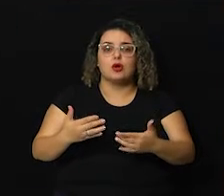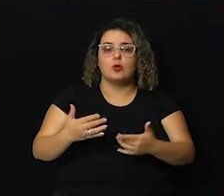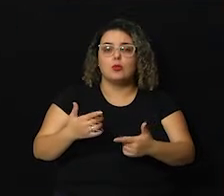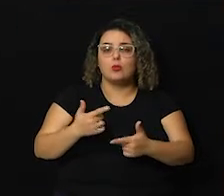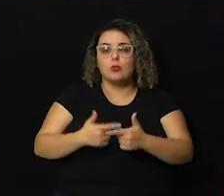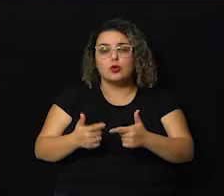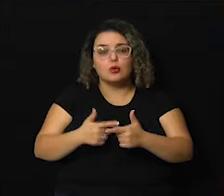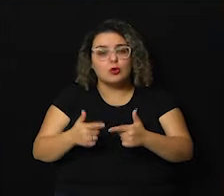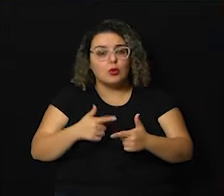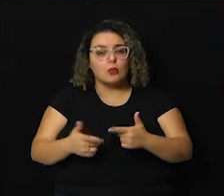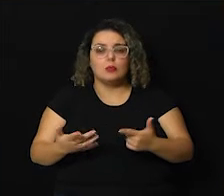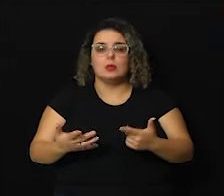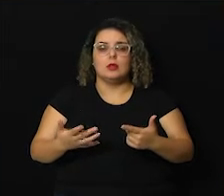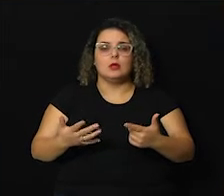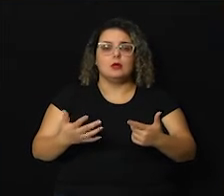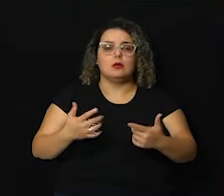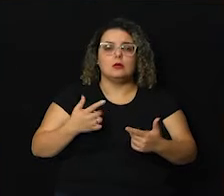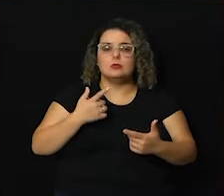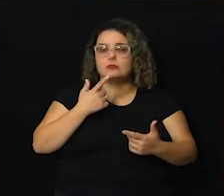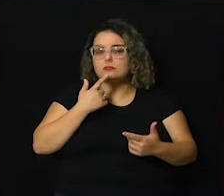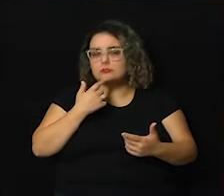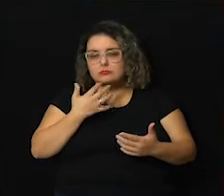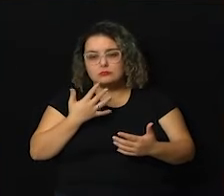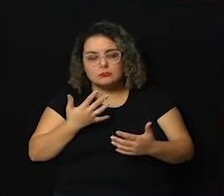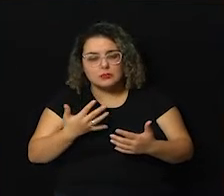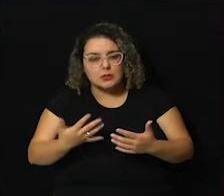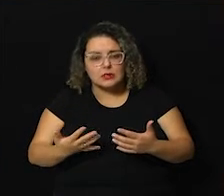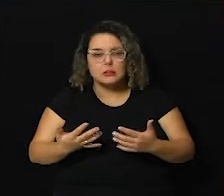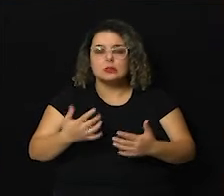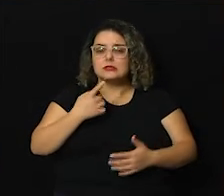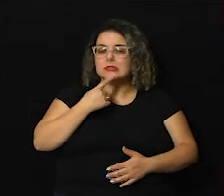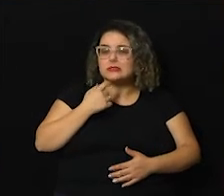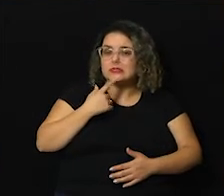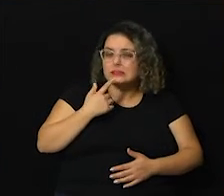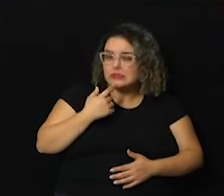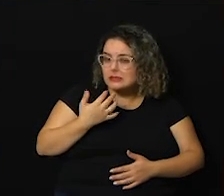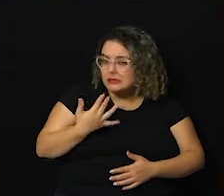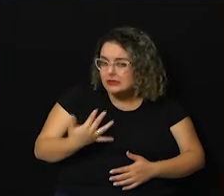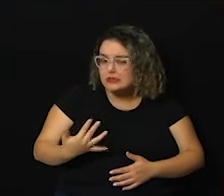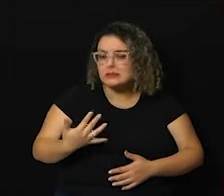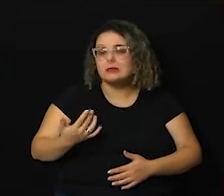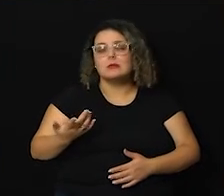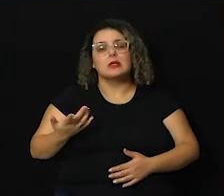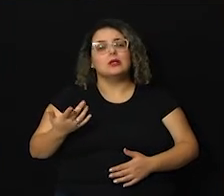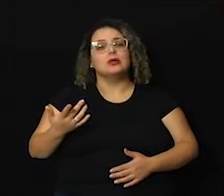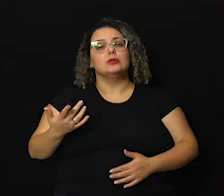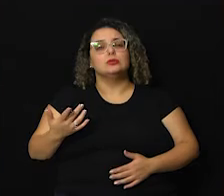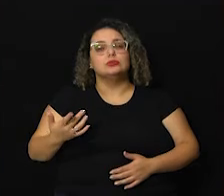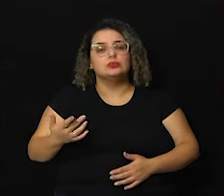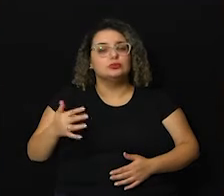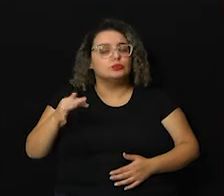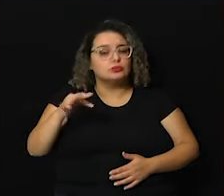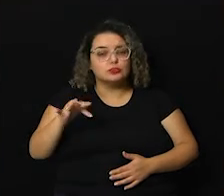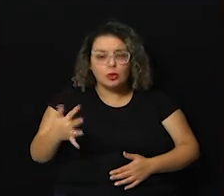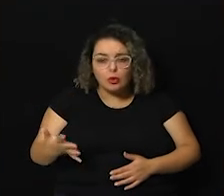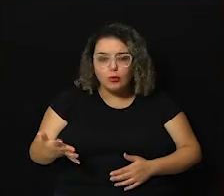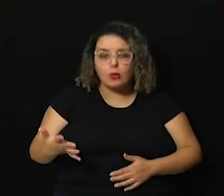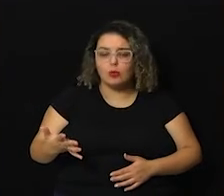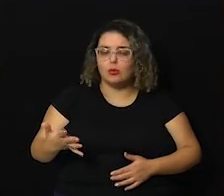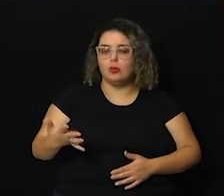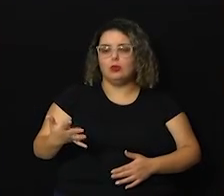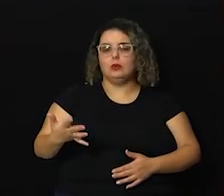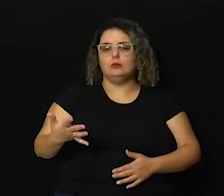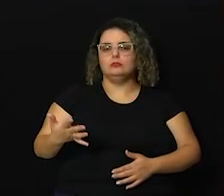de produzir esfoliações, sangramentos, dor, etc. Então, a gente sempre faz a cirurgia do tumor primário